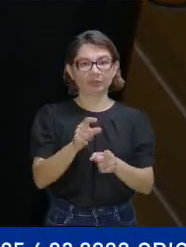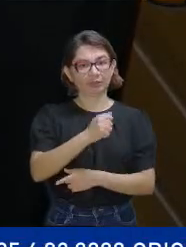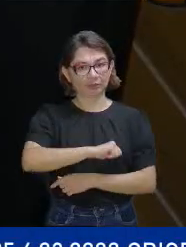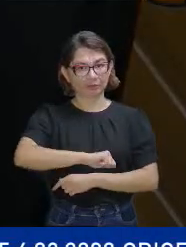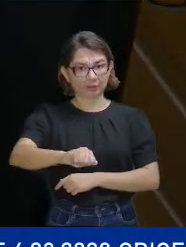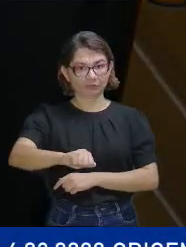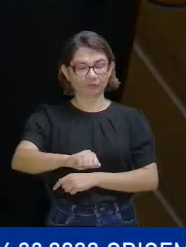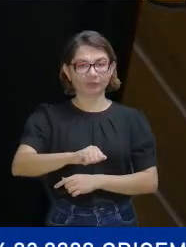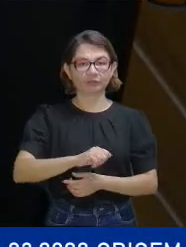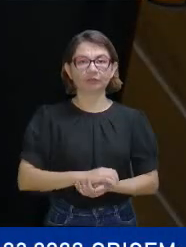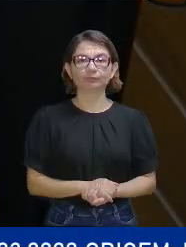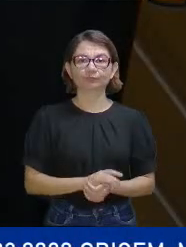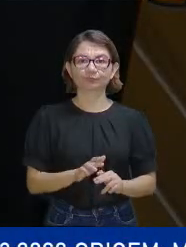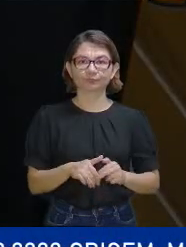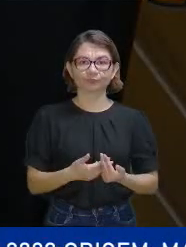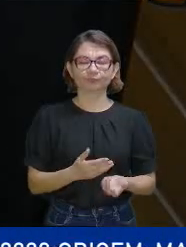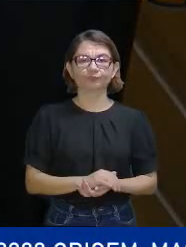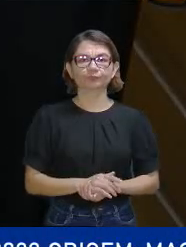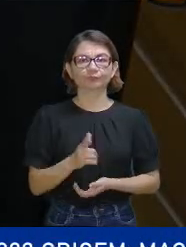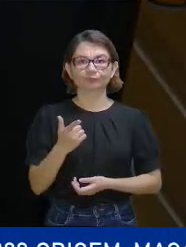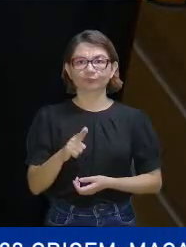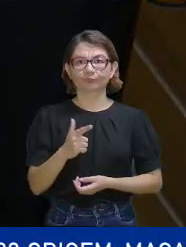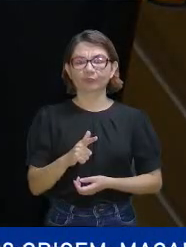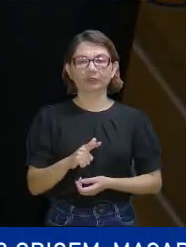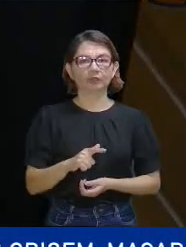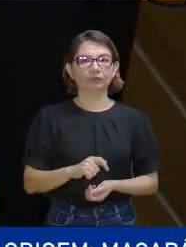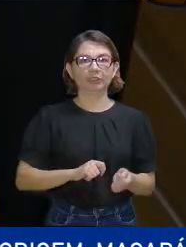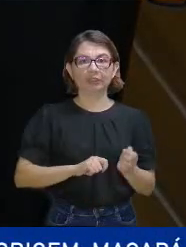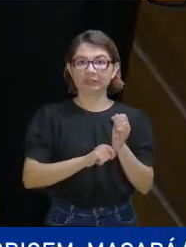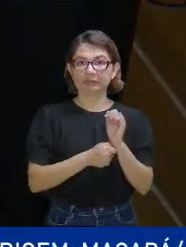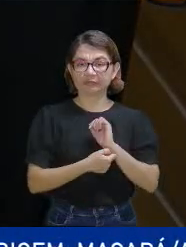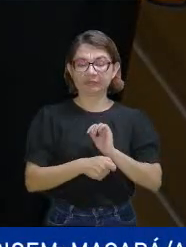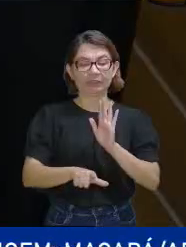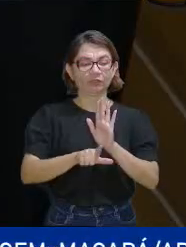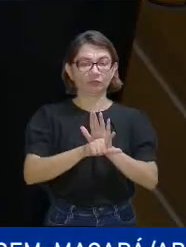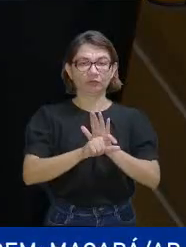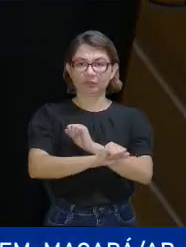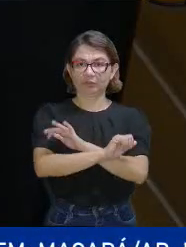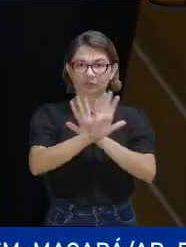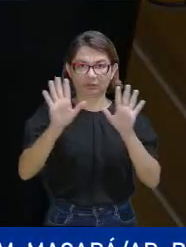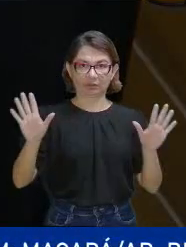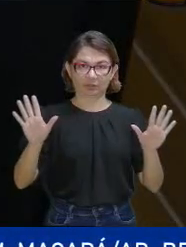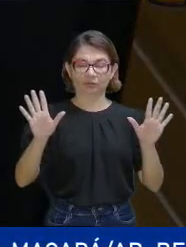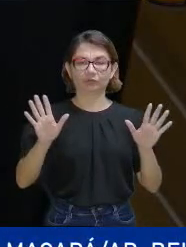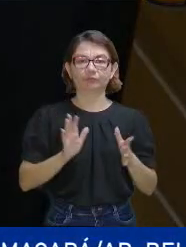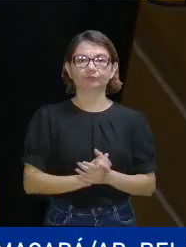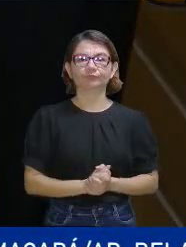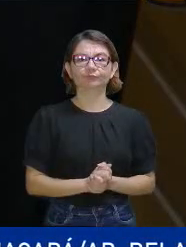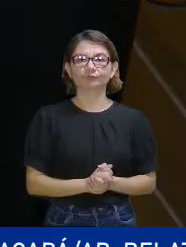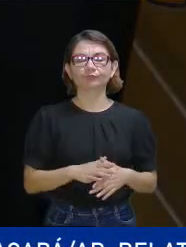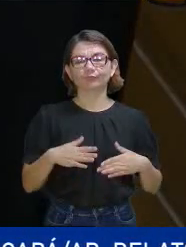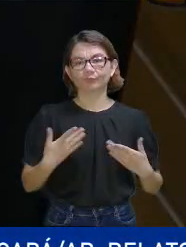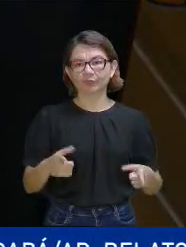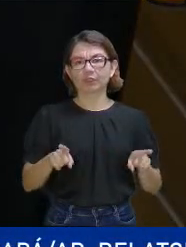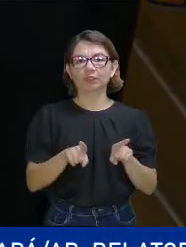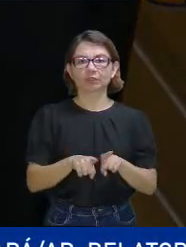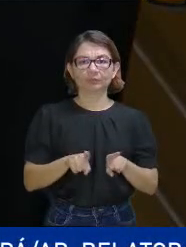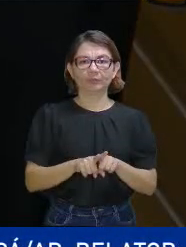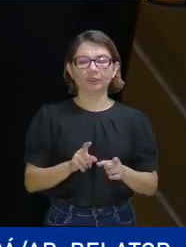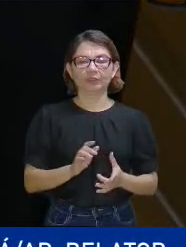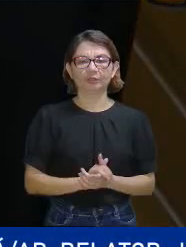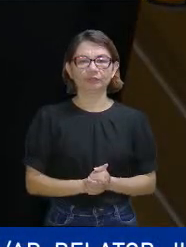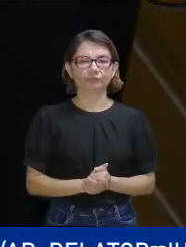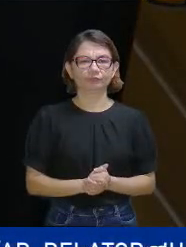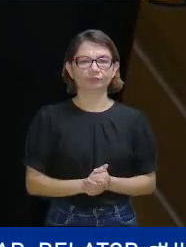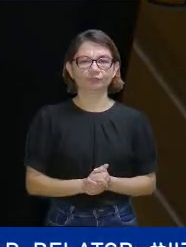defesa, especialmente quando não há sigilo legalmente decretado. O parquet destacou que a negativa genérica